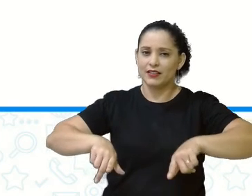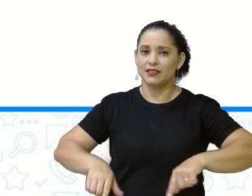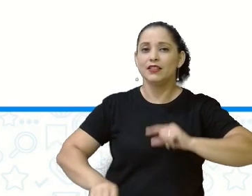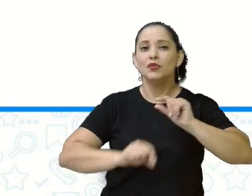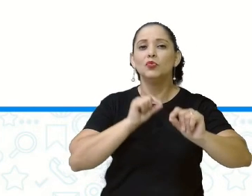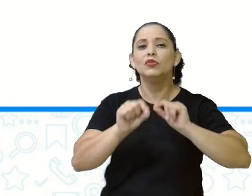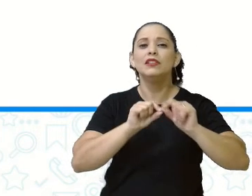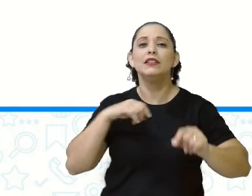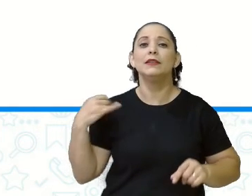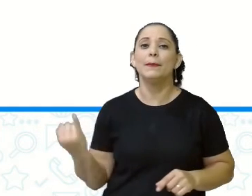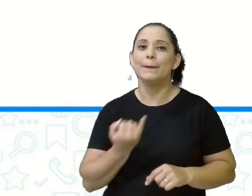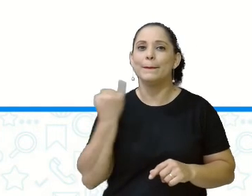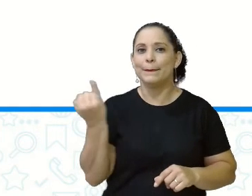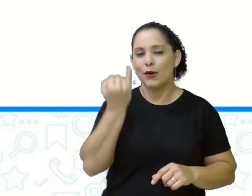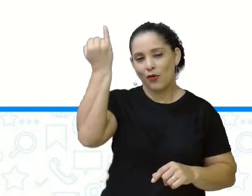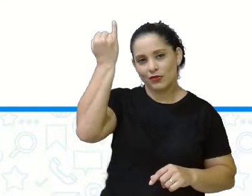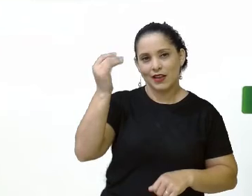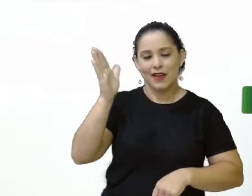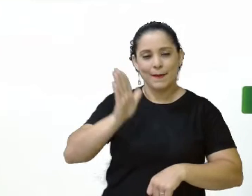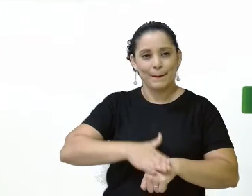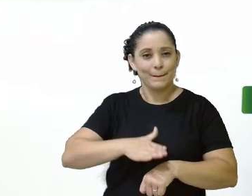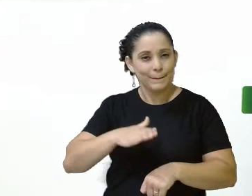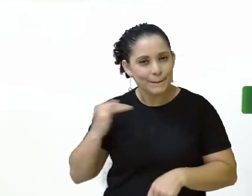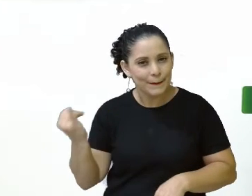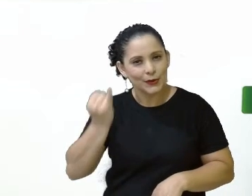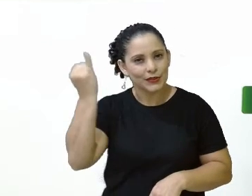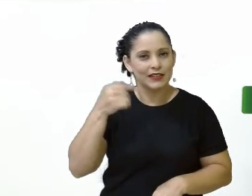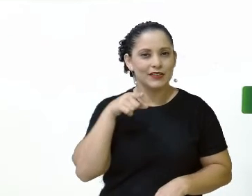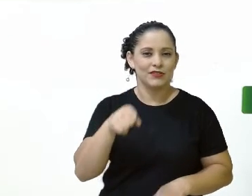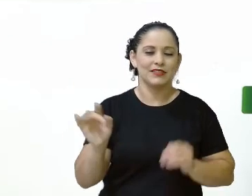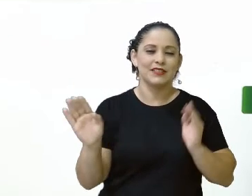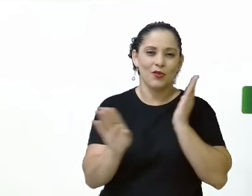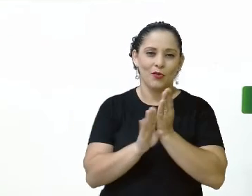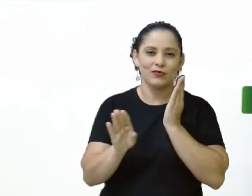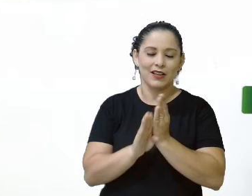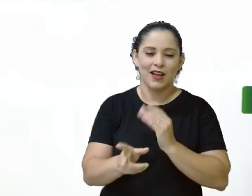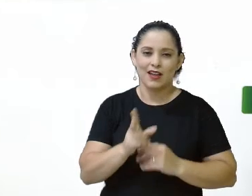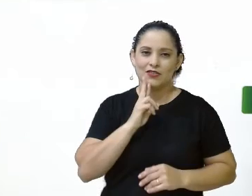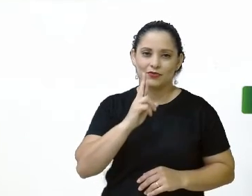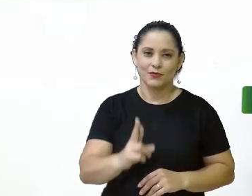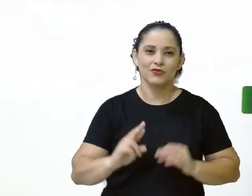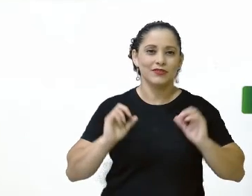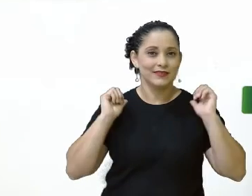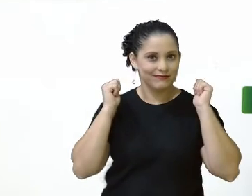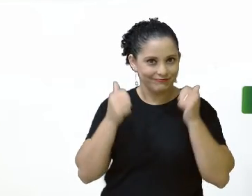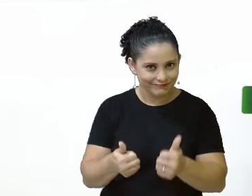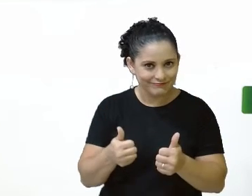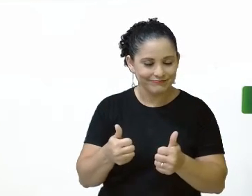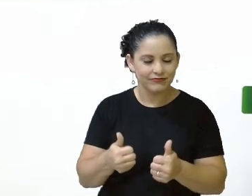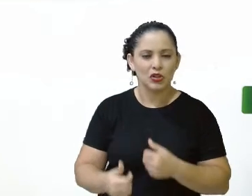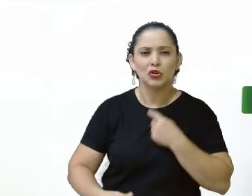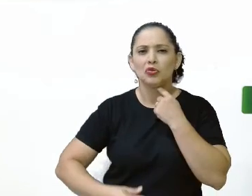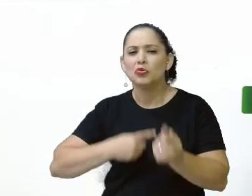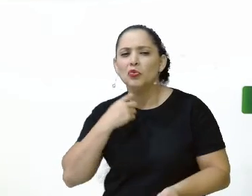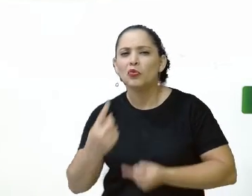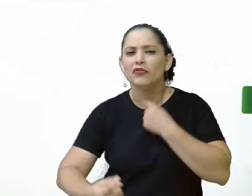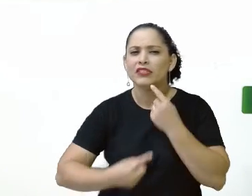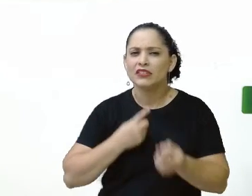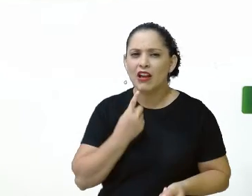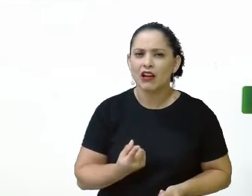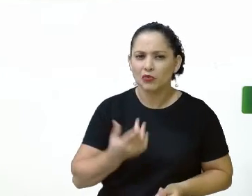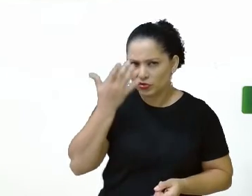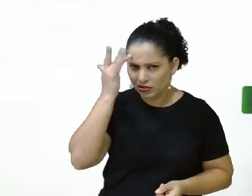que você encontre o resultado correto, beleza? Teve alguma dúvida? Assiste